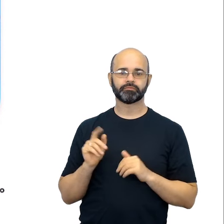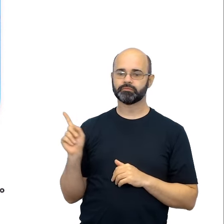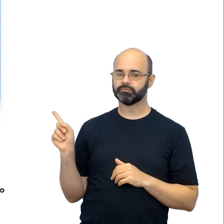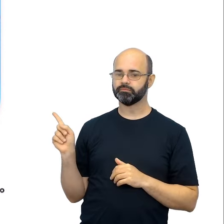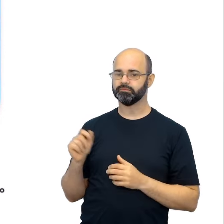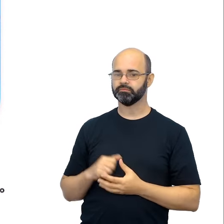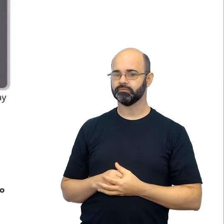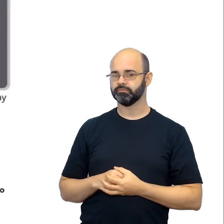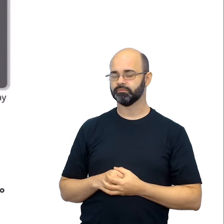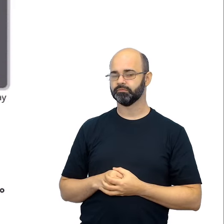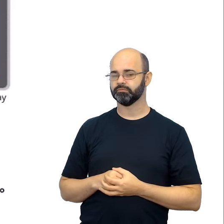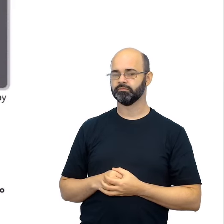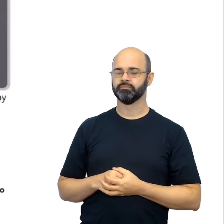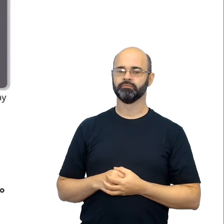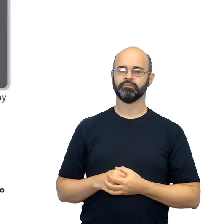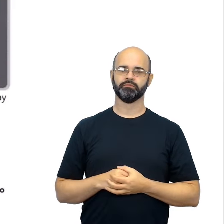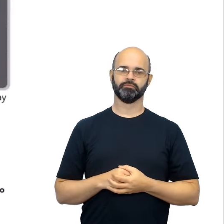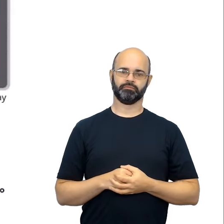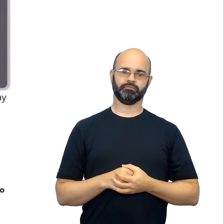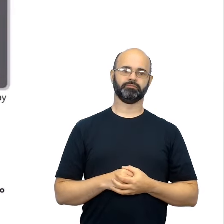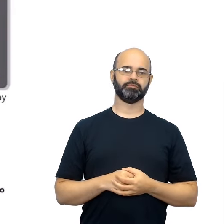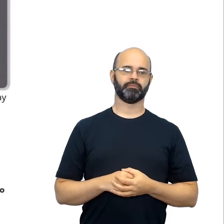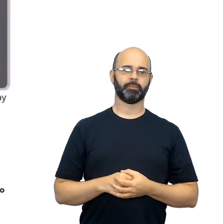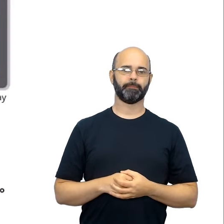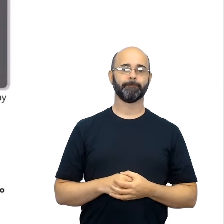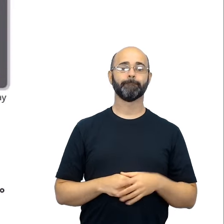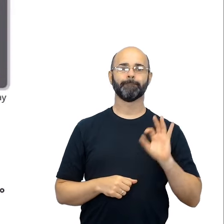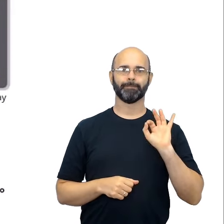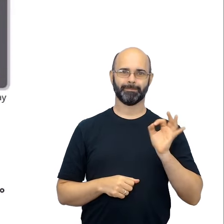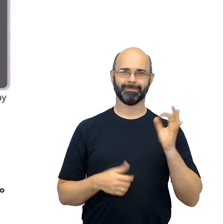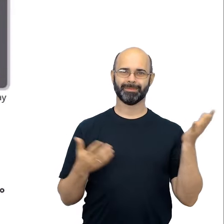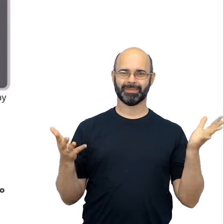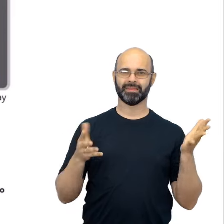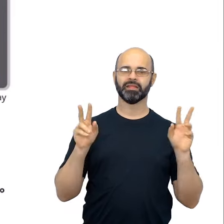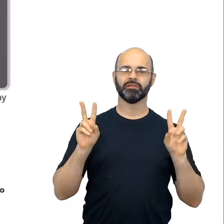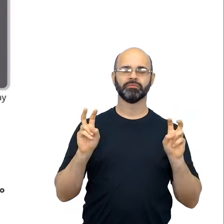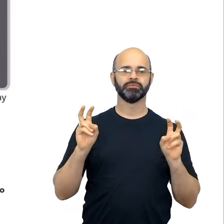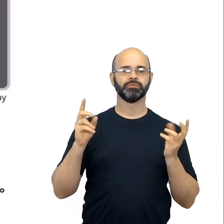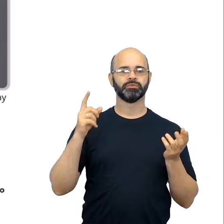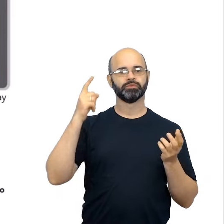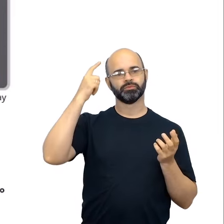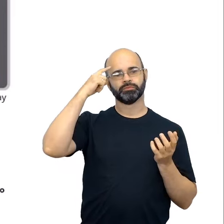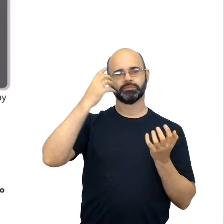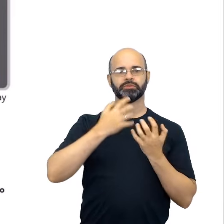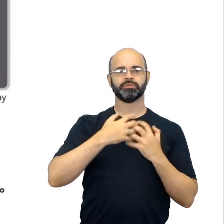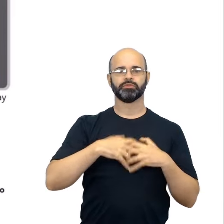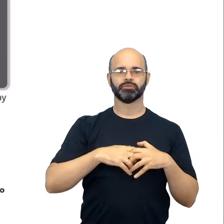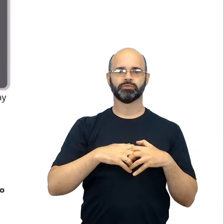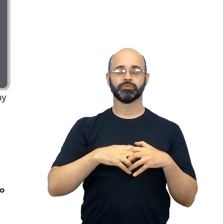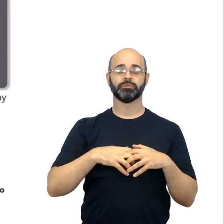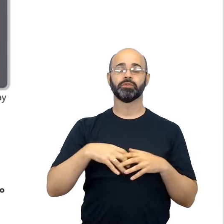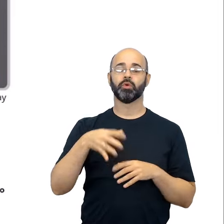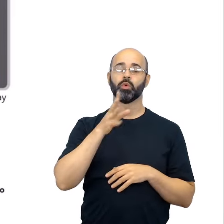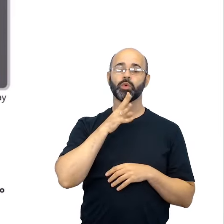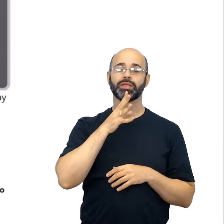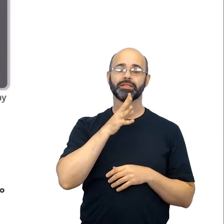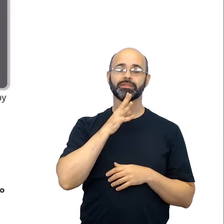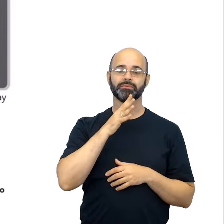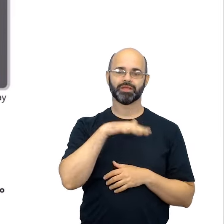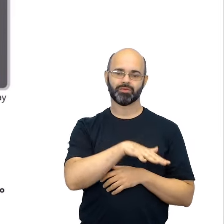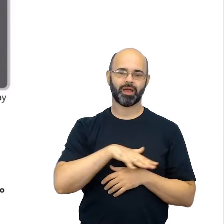vou passar sim. Então, aqui nós estamos falando sobre essa articulação, né, entre as áreas do conhecimento, pensando aqui na